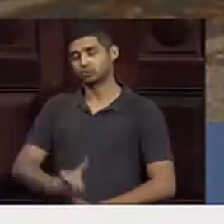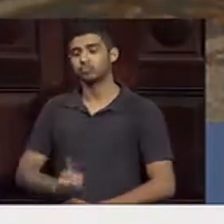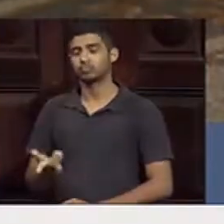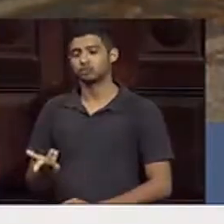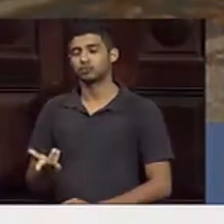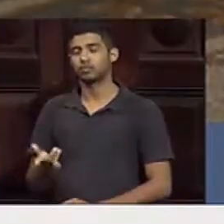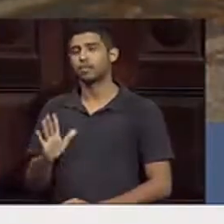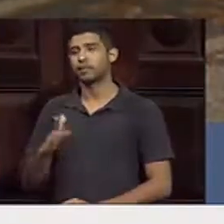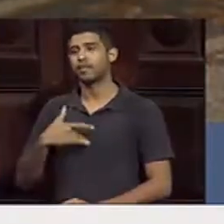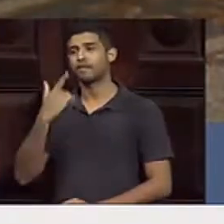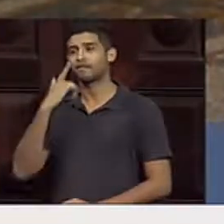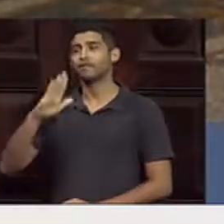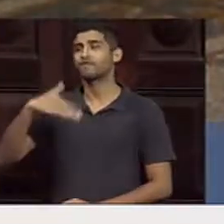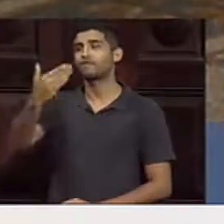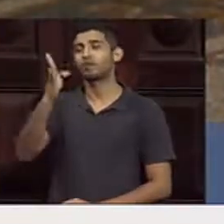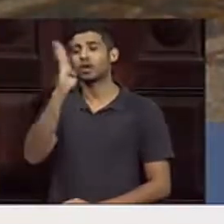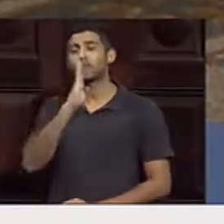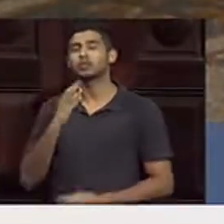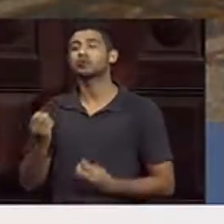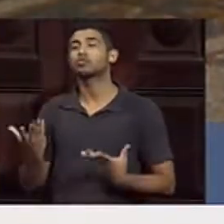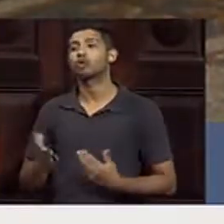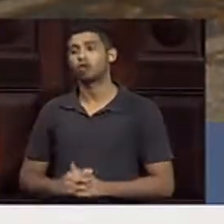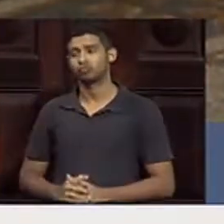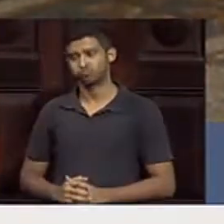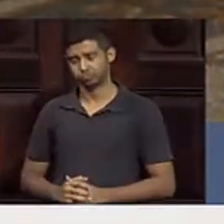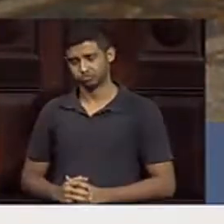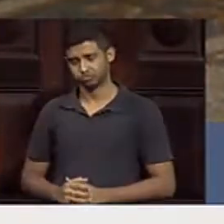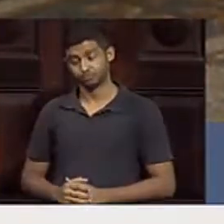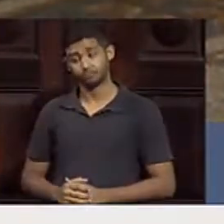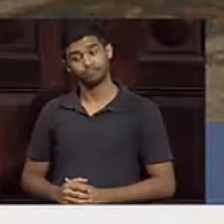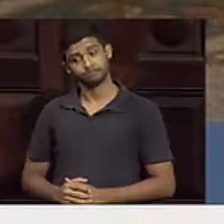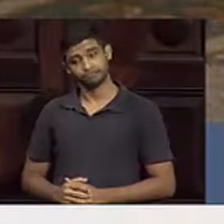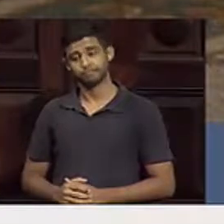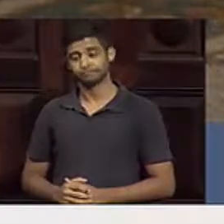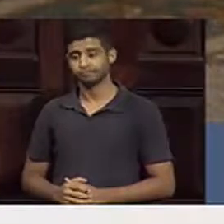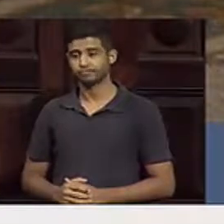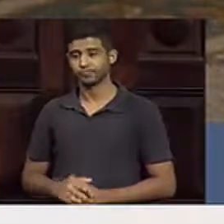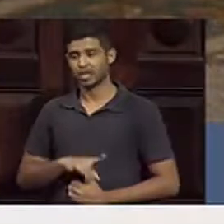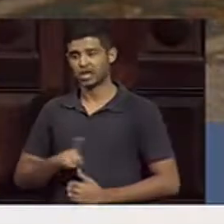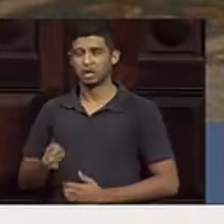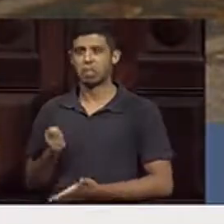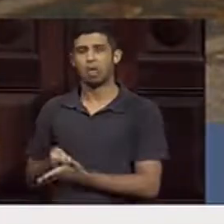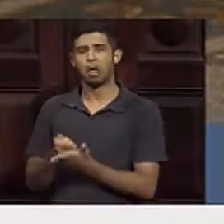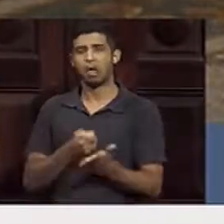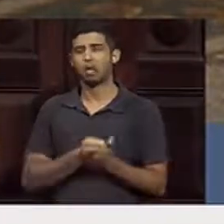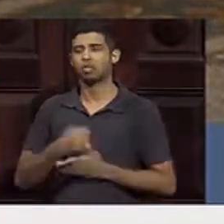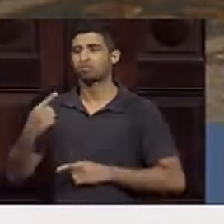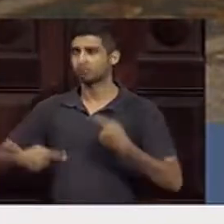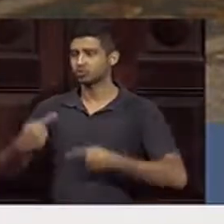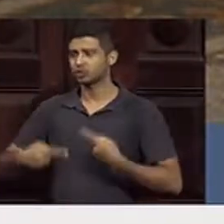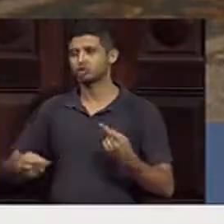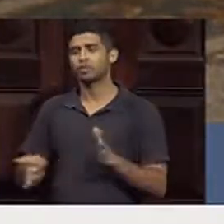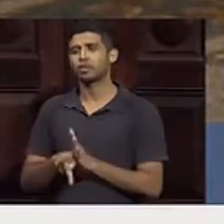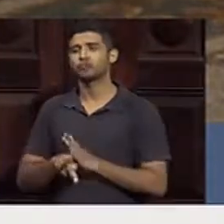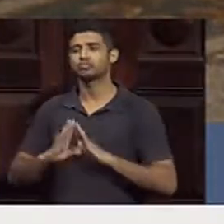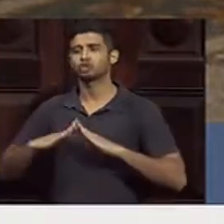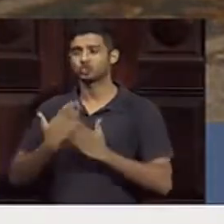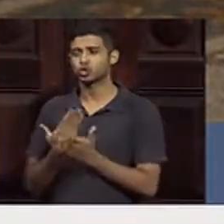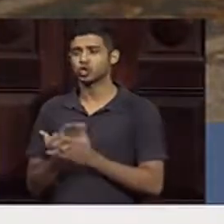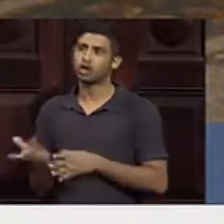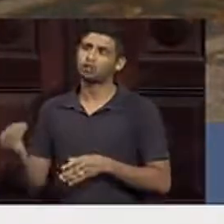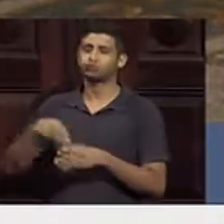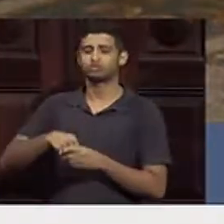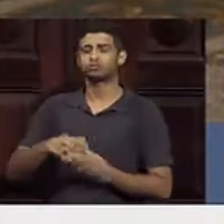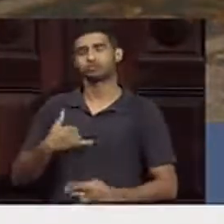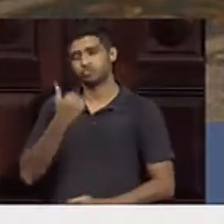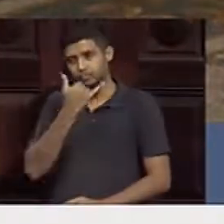investem razoavelmente nessa questão de uma política, de uma escola inclusiva, de uma escola para... Desculpe se foi longo, mas